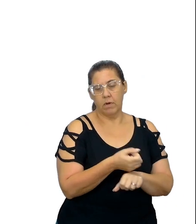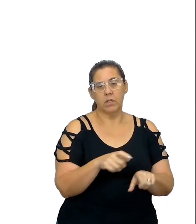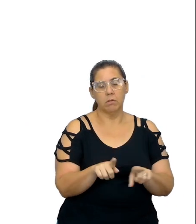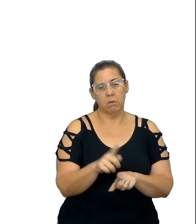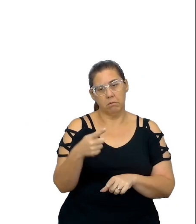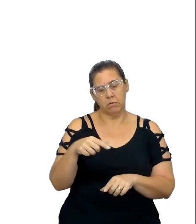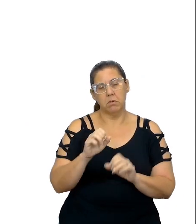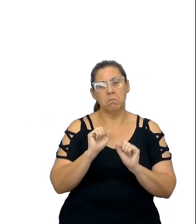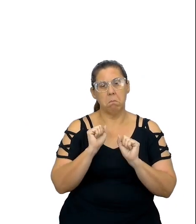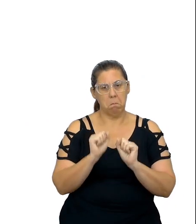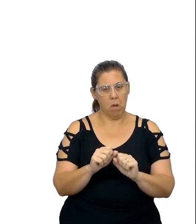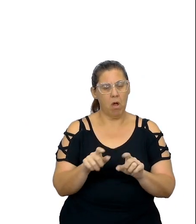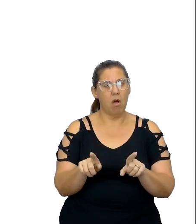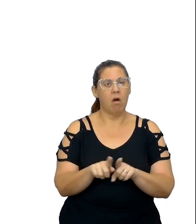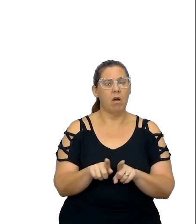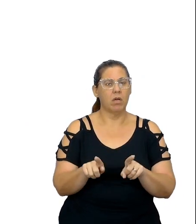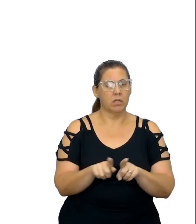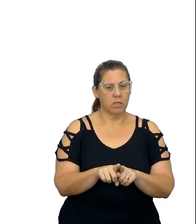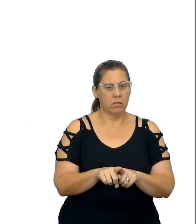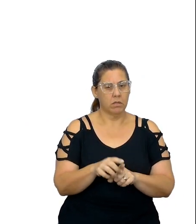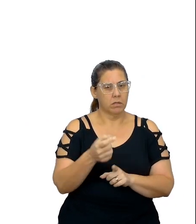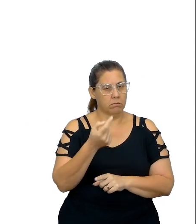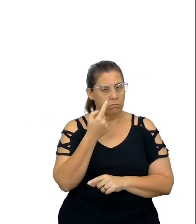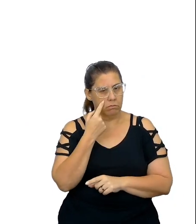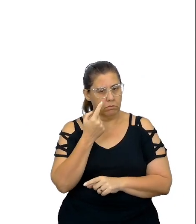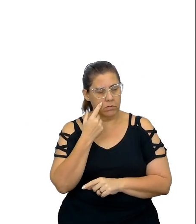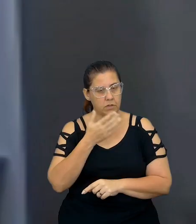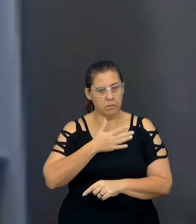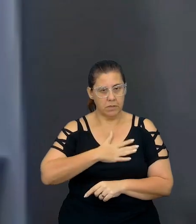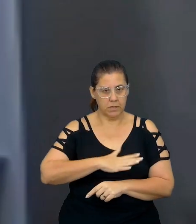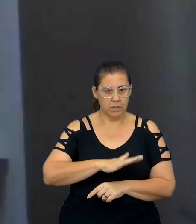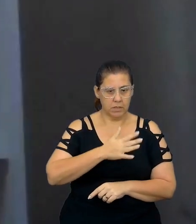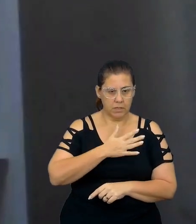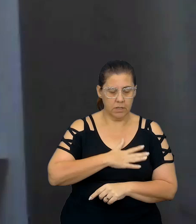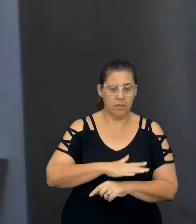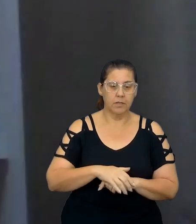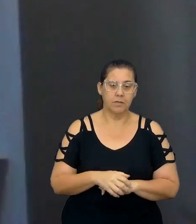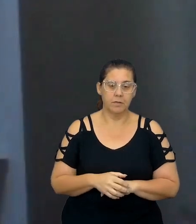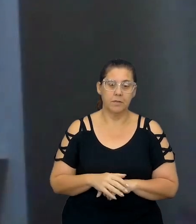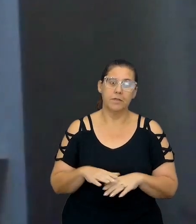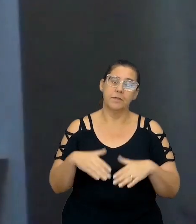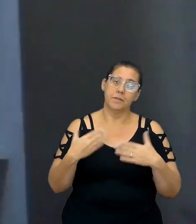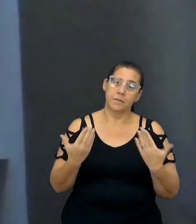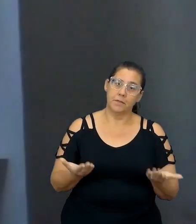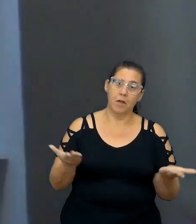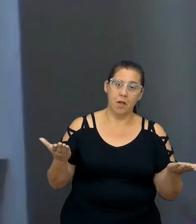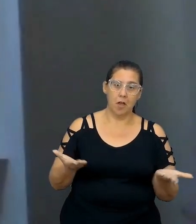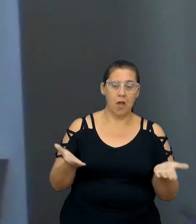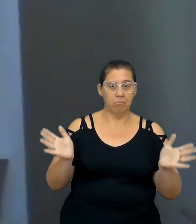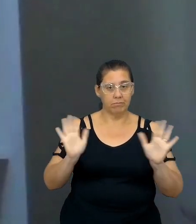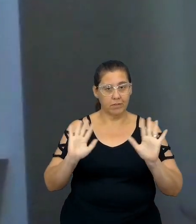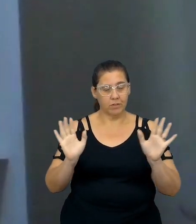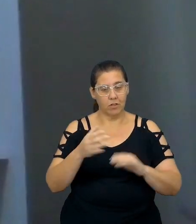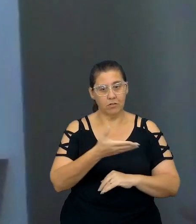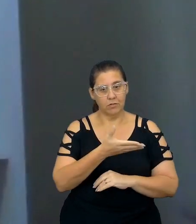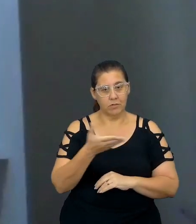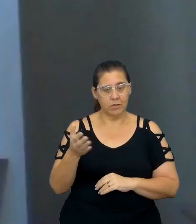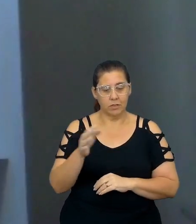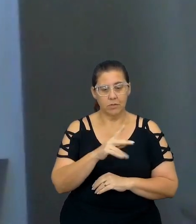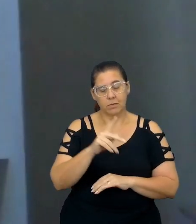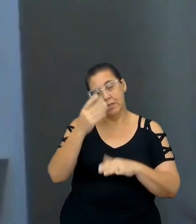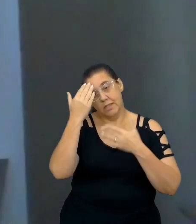vocês possam também observar com mais calma. E vou aqui me despedindo de vocês,